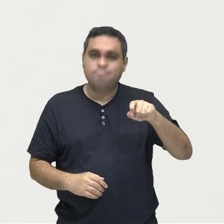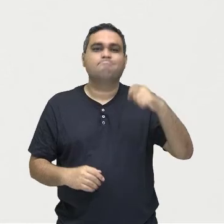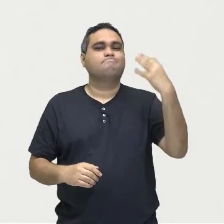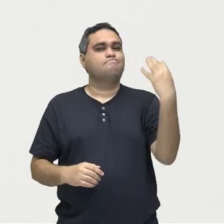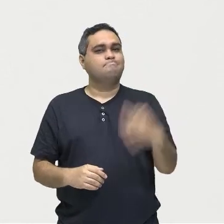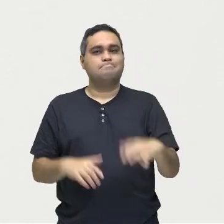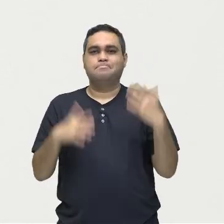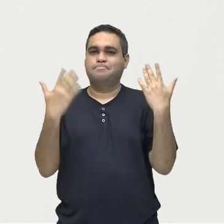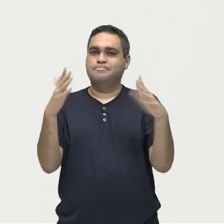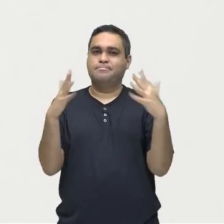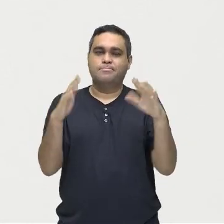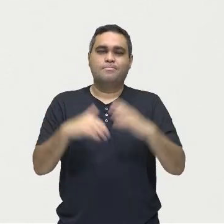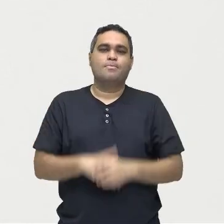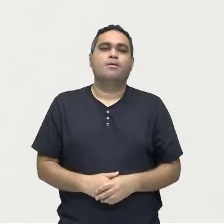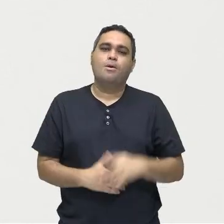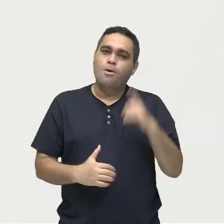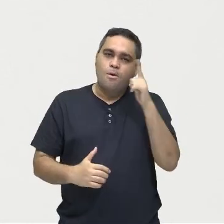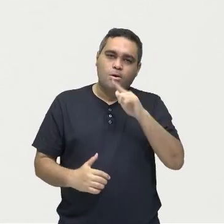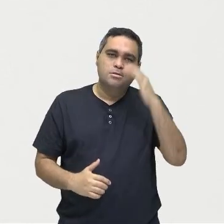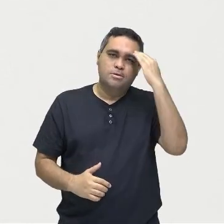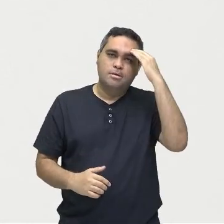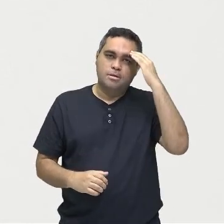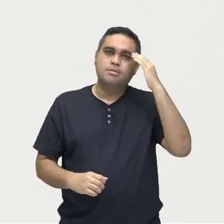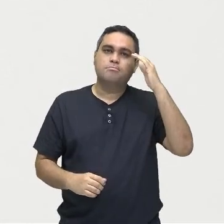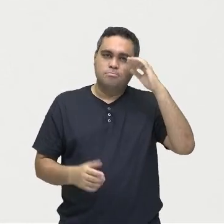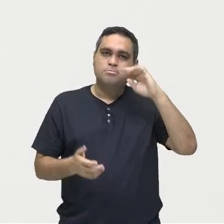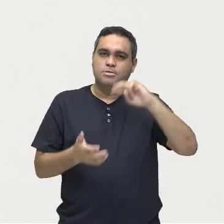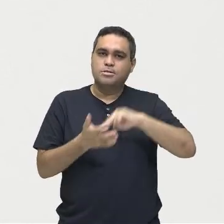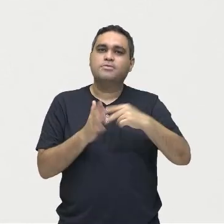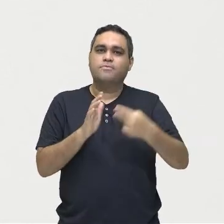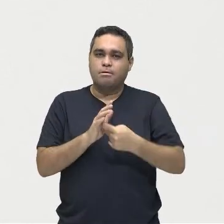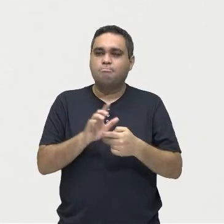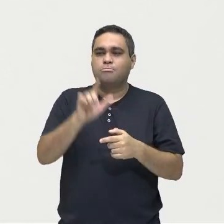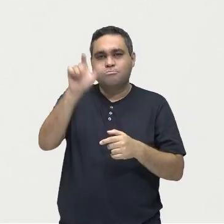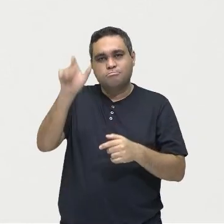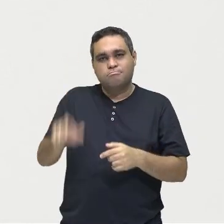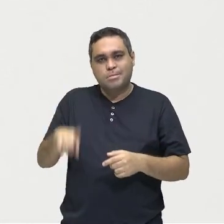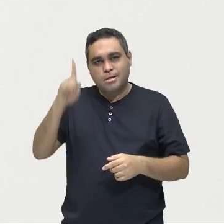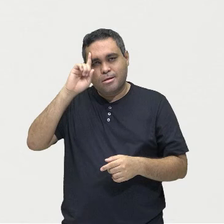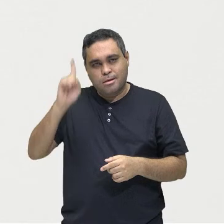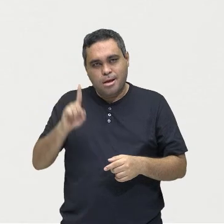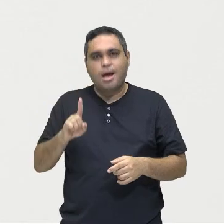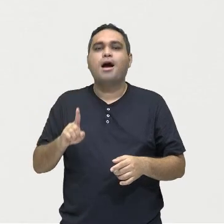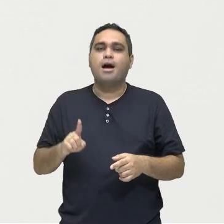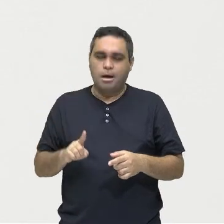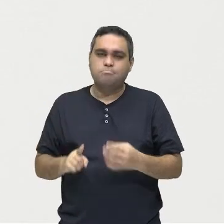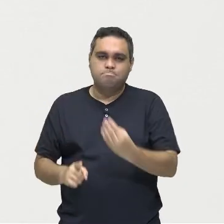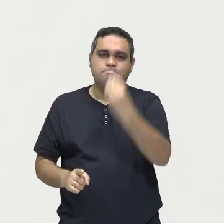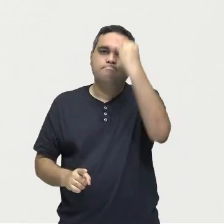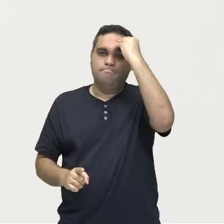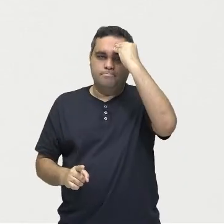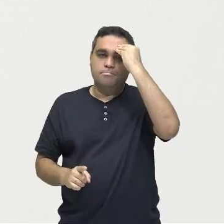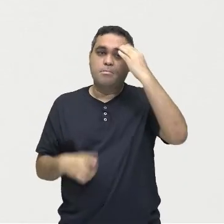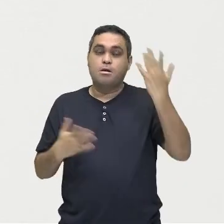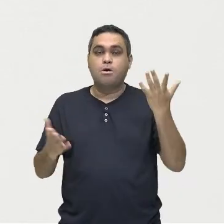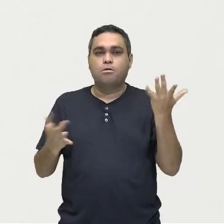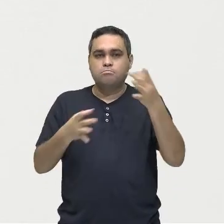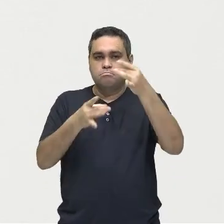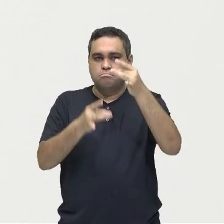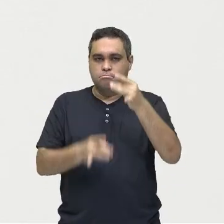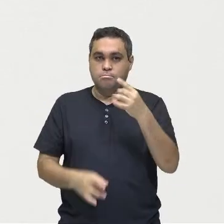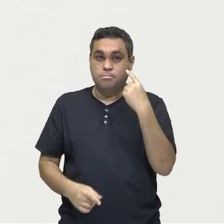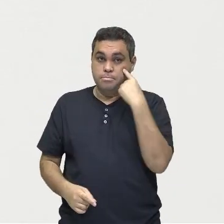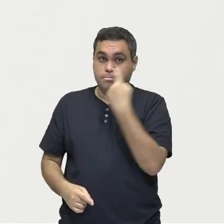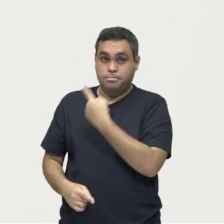de parabéns, conseguiu entender o que é o sujeito indeterminado. E então, seguimos para o nosso comentário.